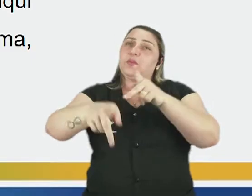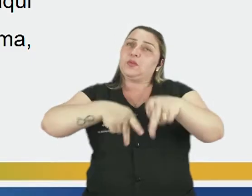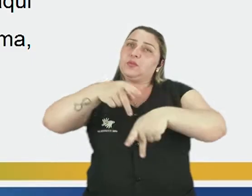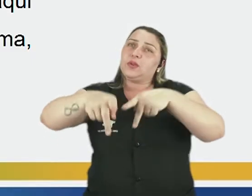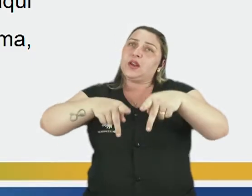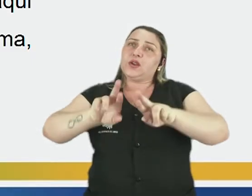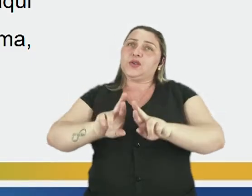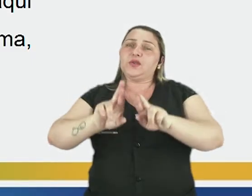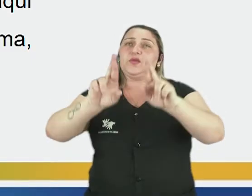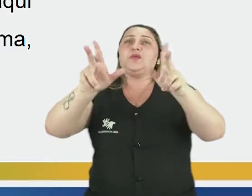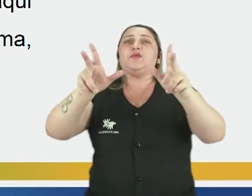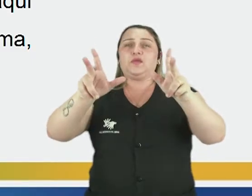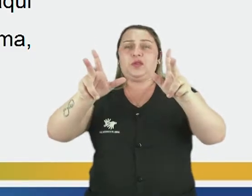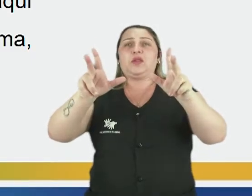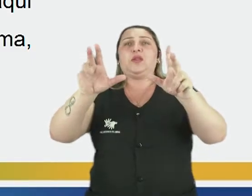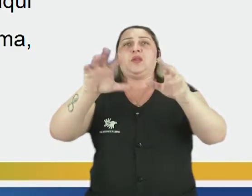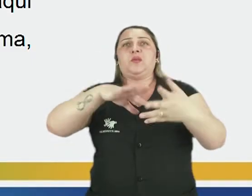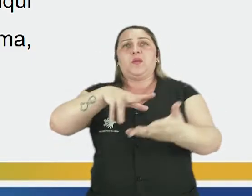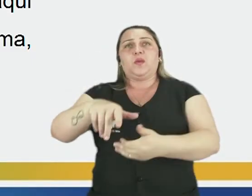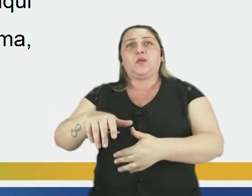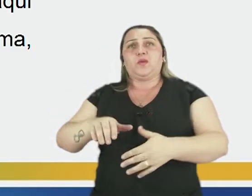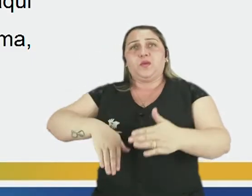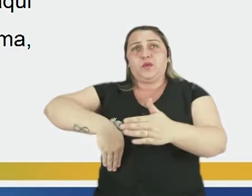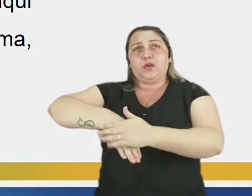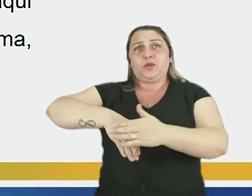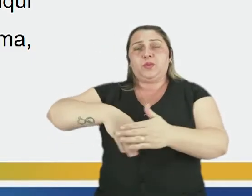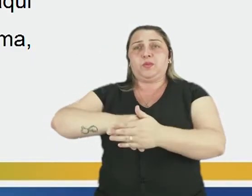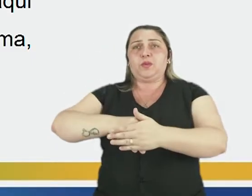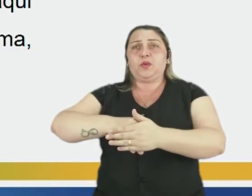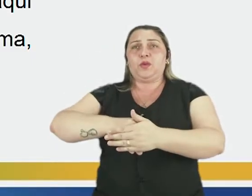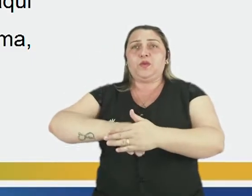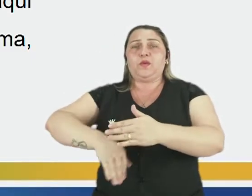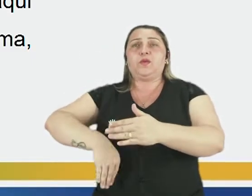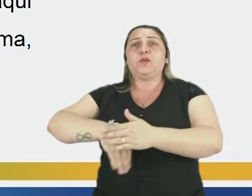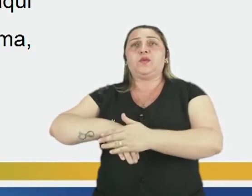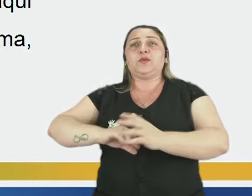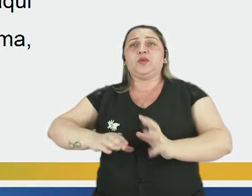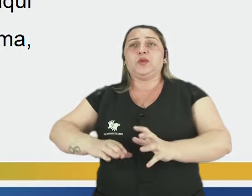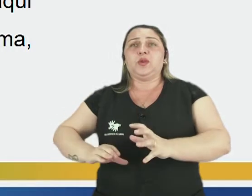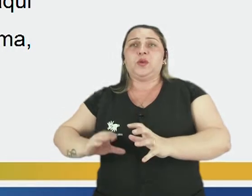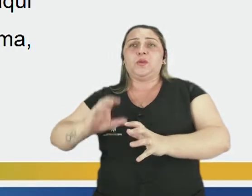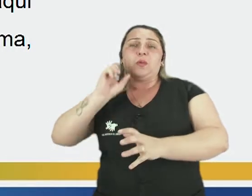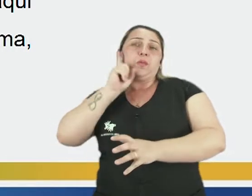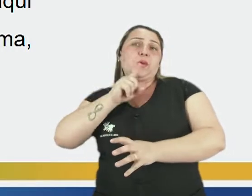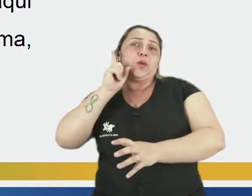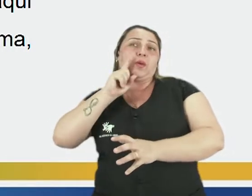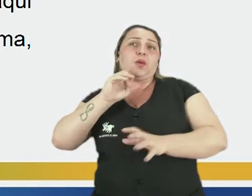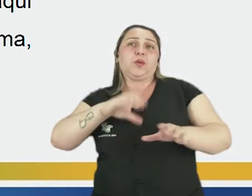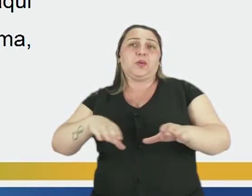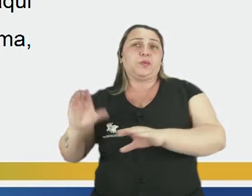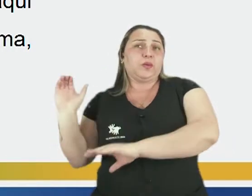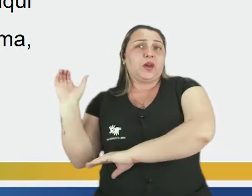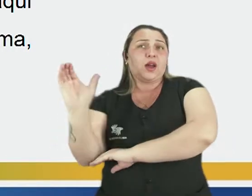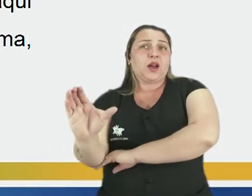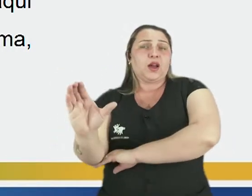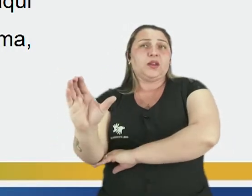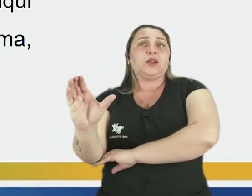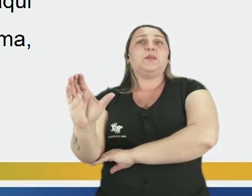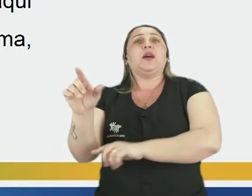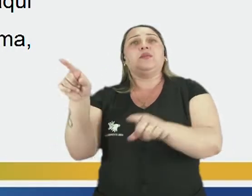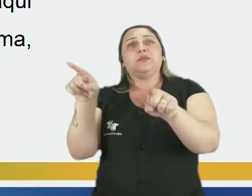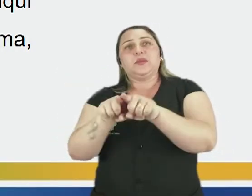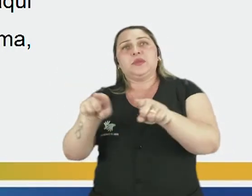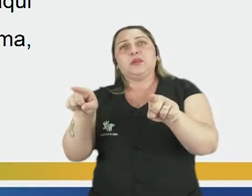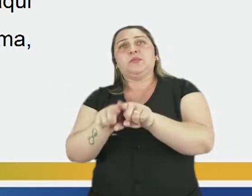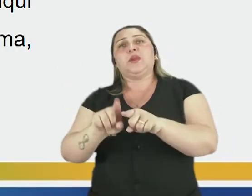em diferentes partes do mundo, como futebol, futsal, futebol americano, basquetebol, handebol e